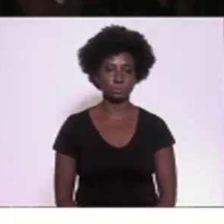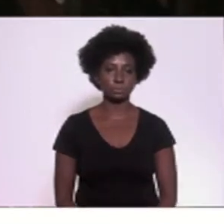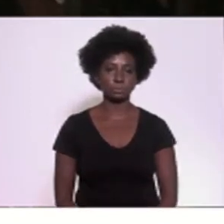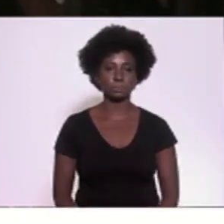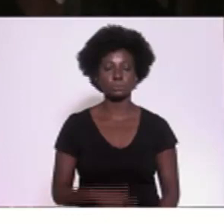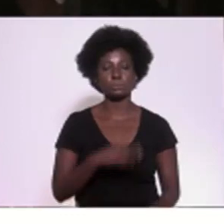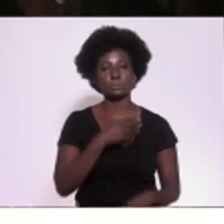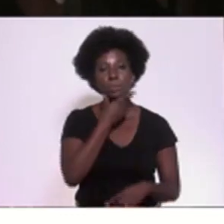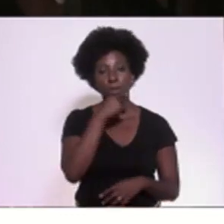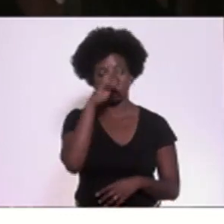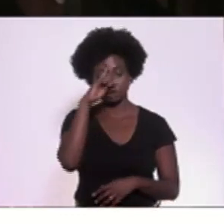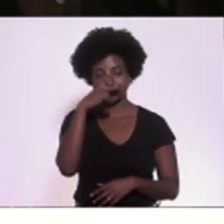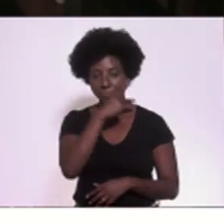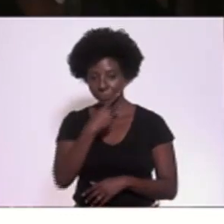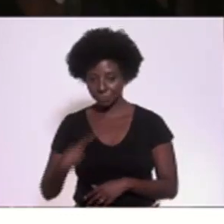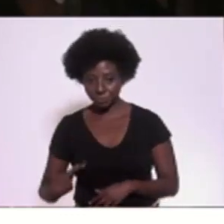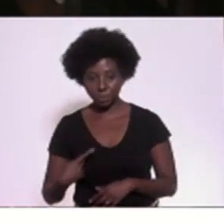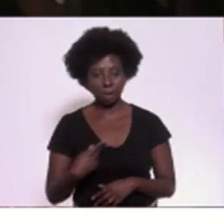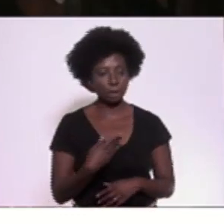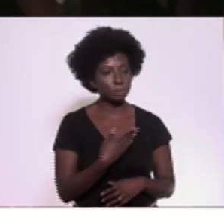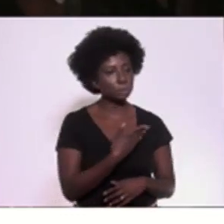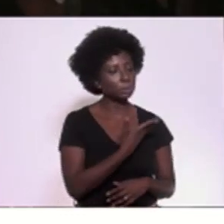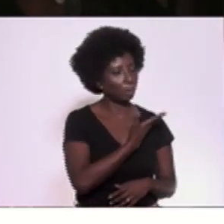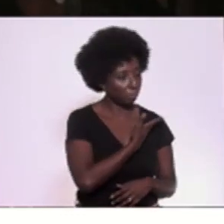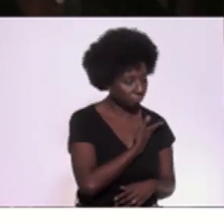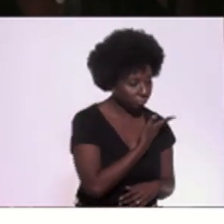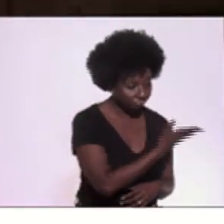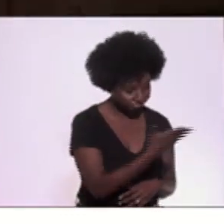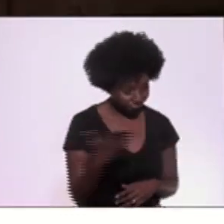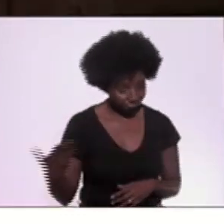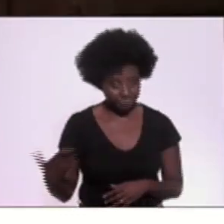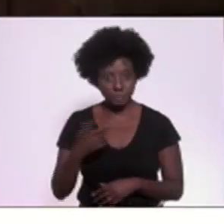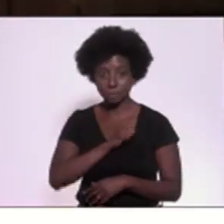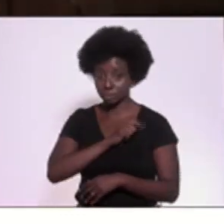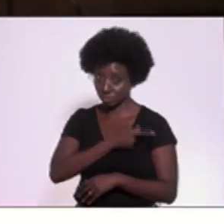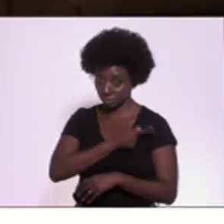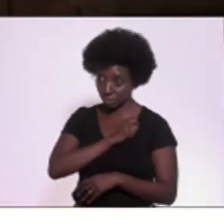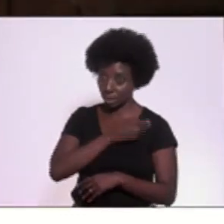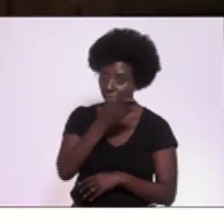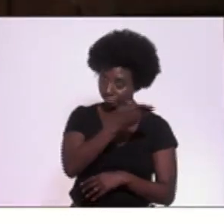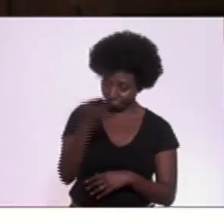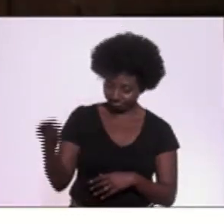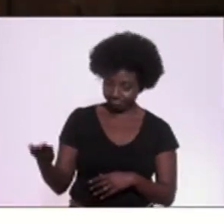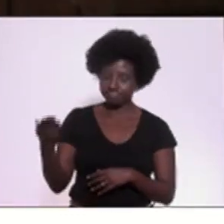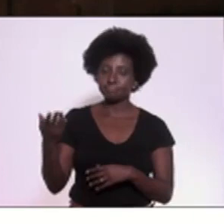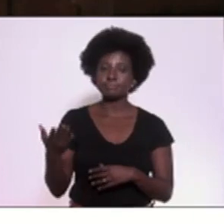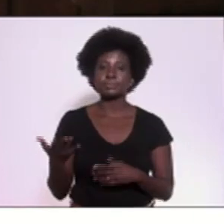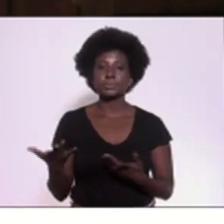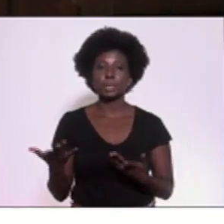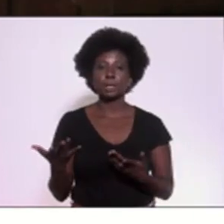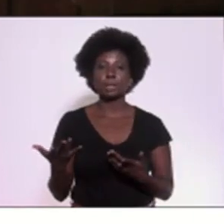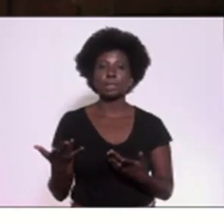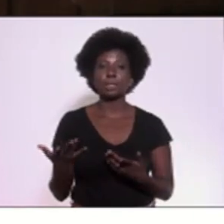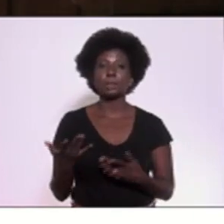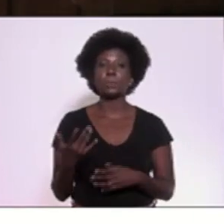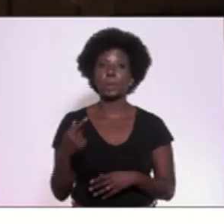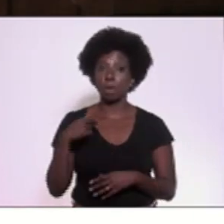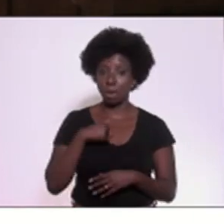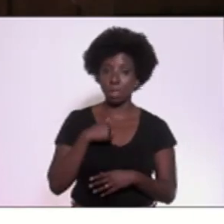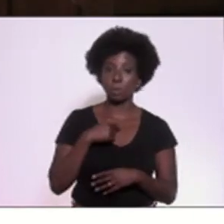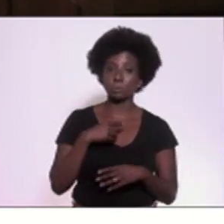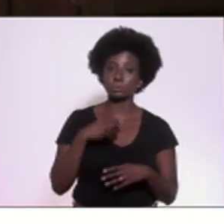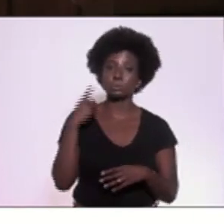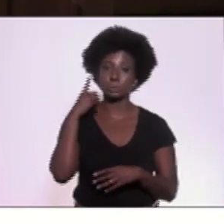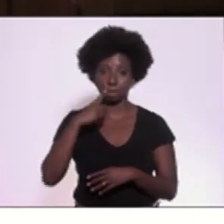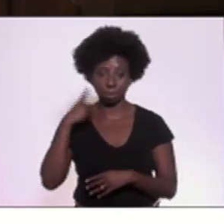Senhor presidente, demais colegas presentes, gonçalenses presentes também aqui no nosso plenário. Como um deputado gonçalense, nascido e